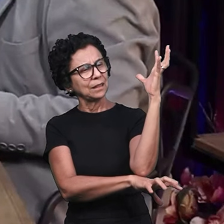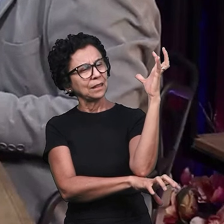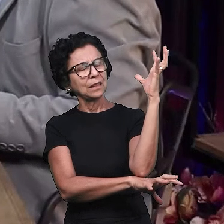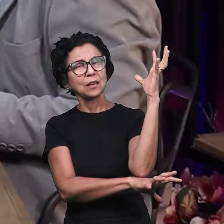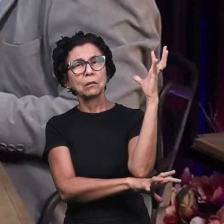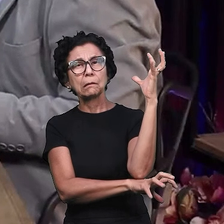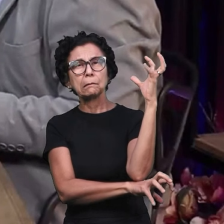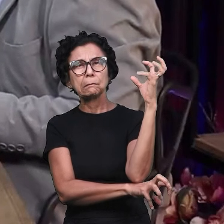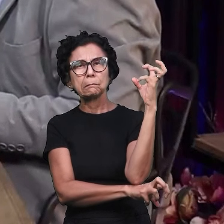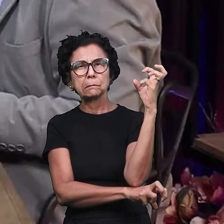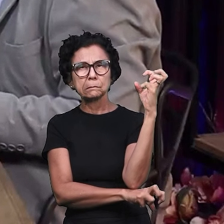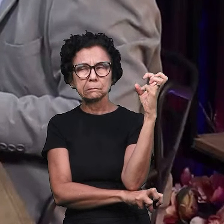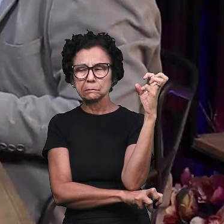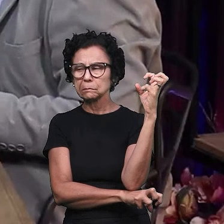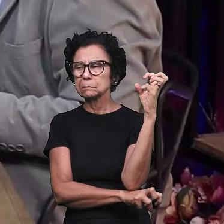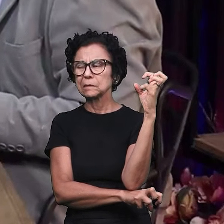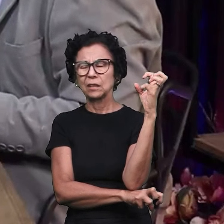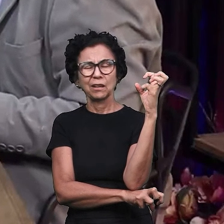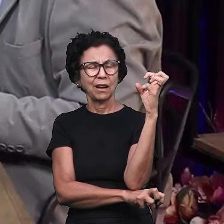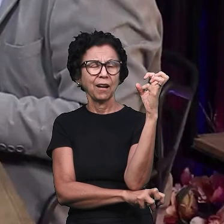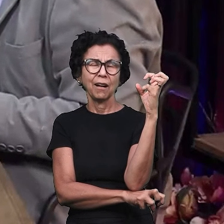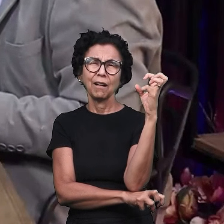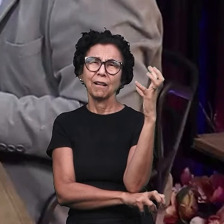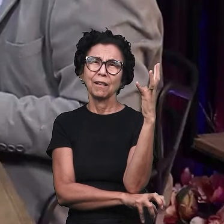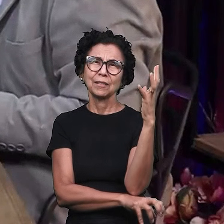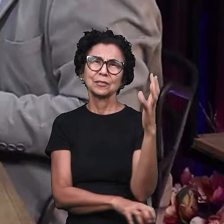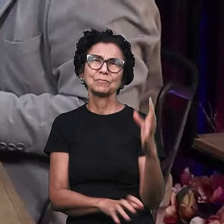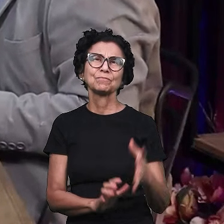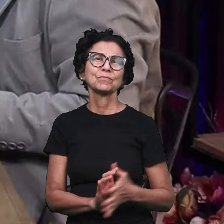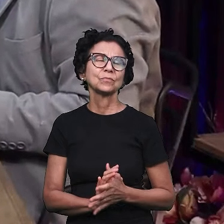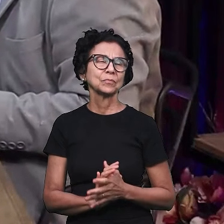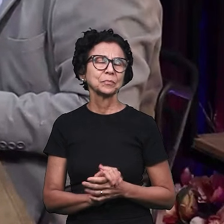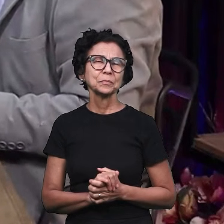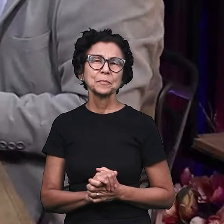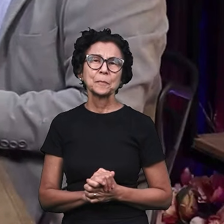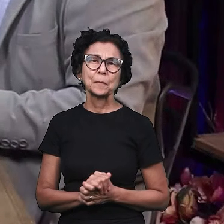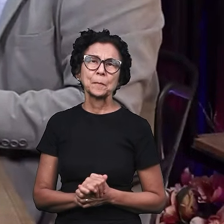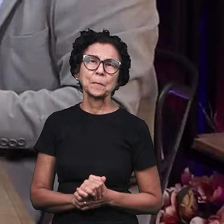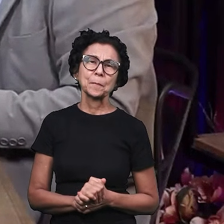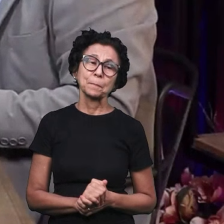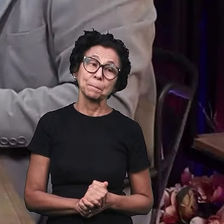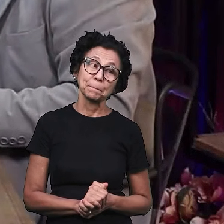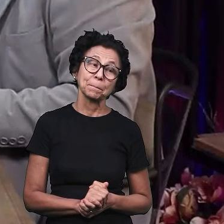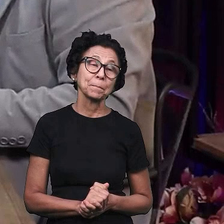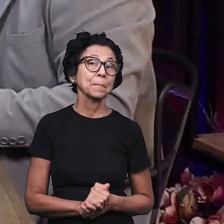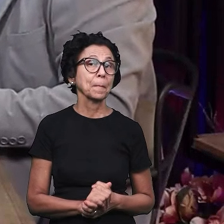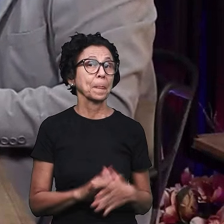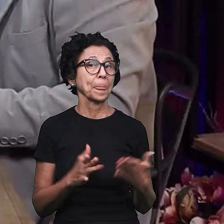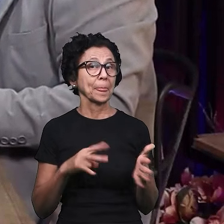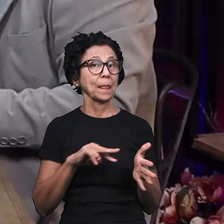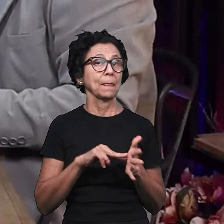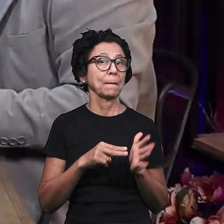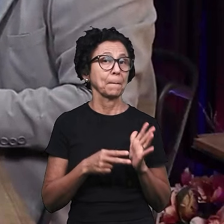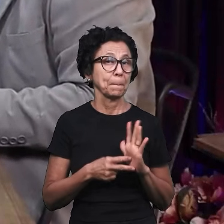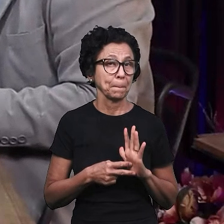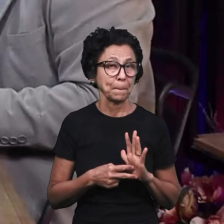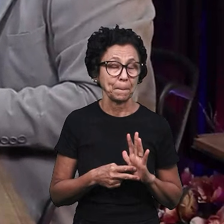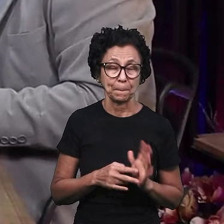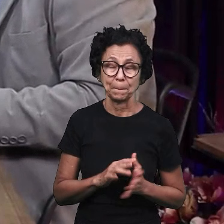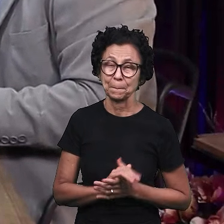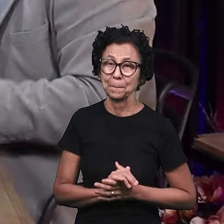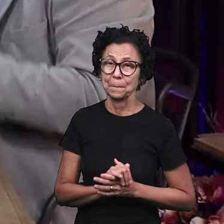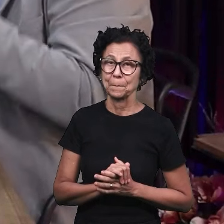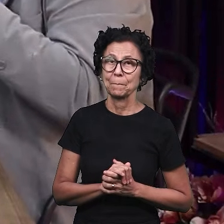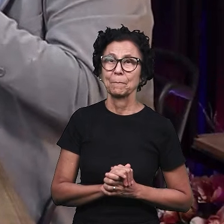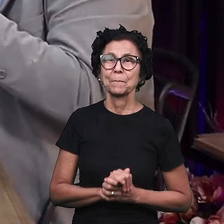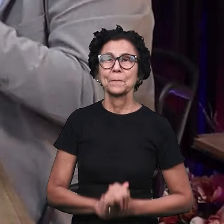essa cena, essa figueira seca, né? Do topo até as raízes, né? Então esse também é um alerta para